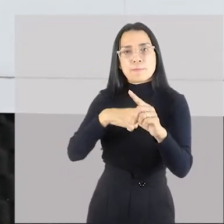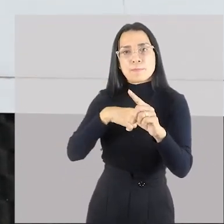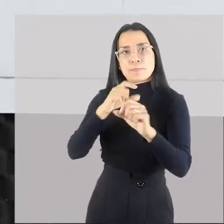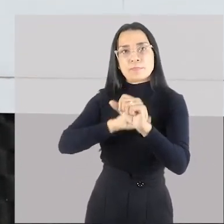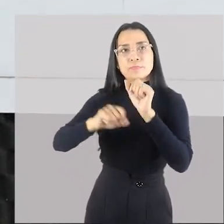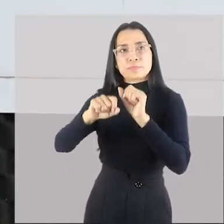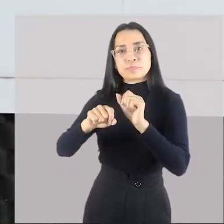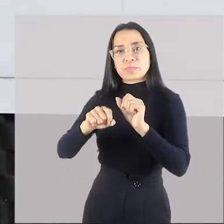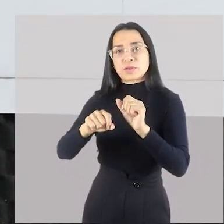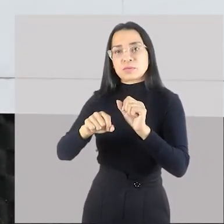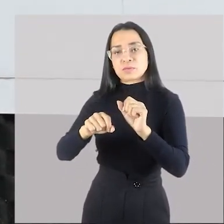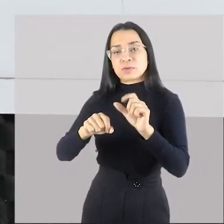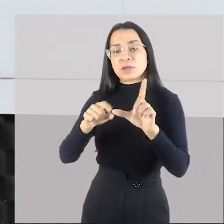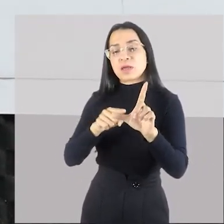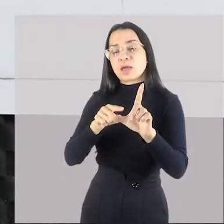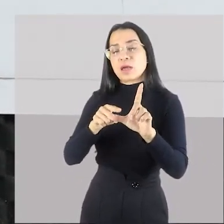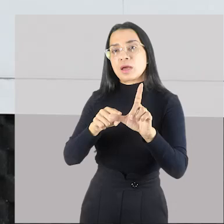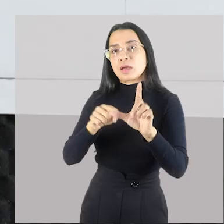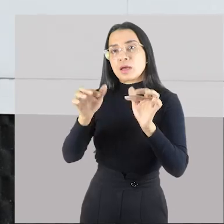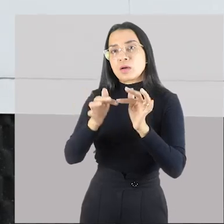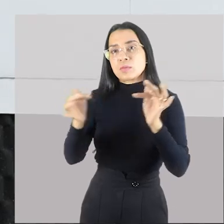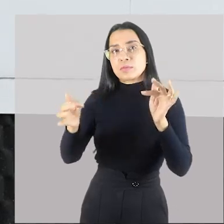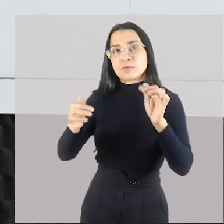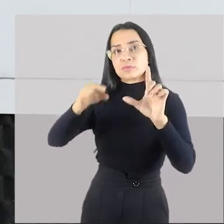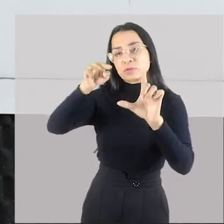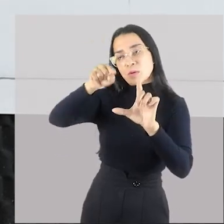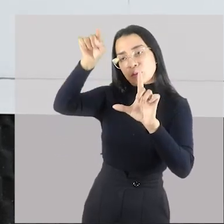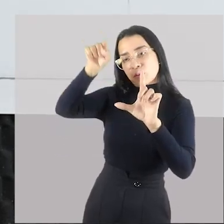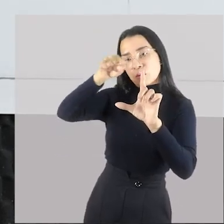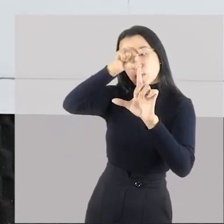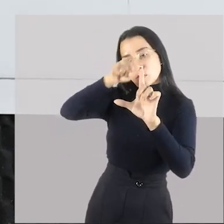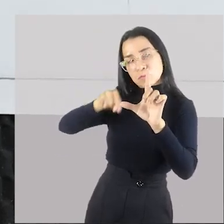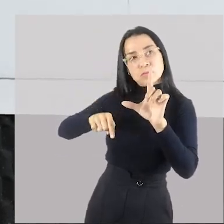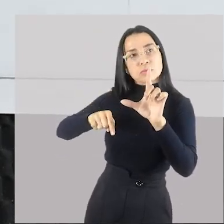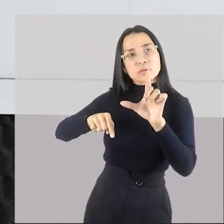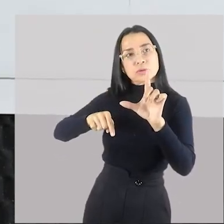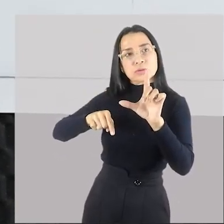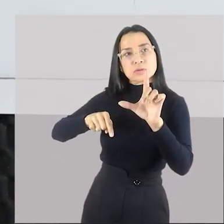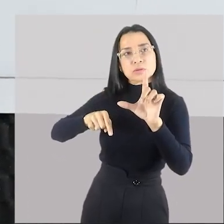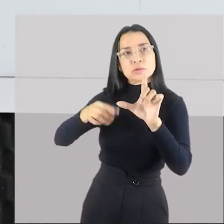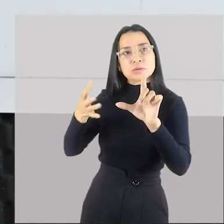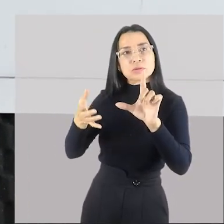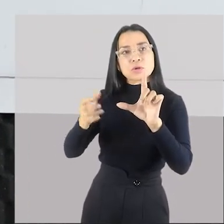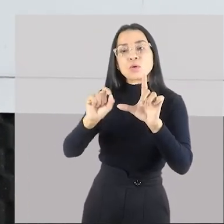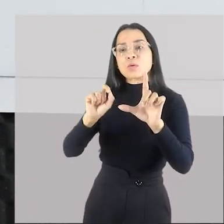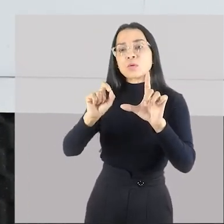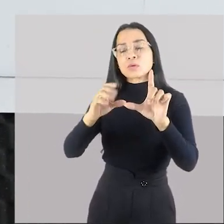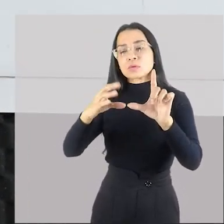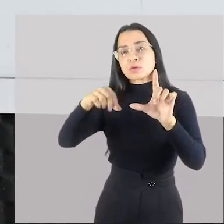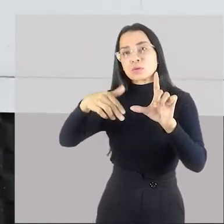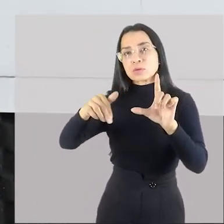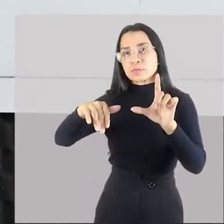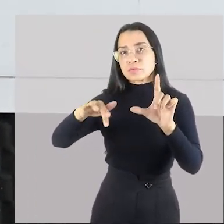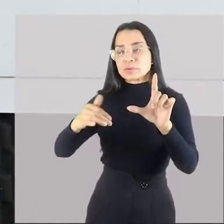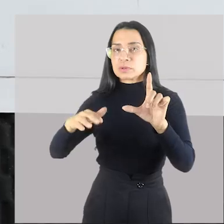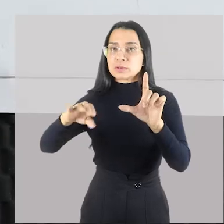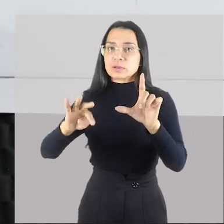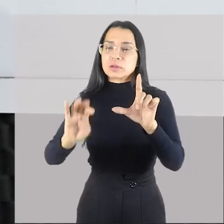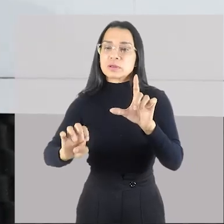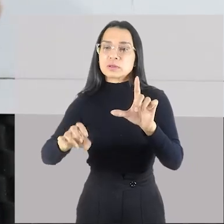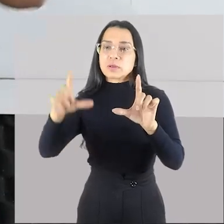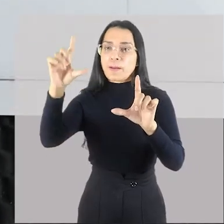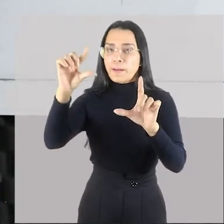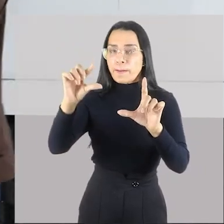função decrescente. A função afim decrescente acontece quando esse coeficiente a ele for menor do